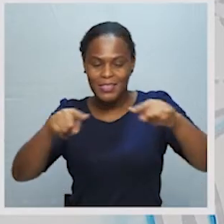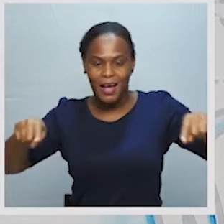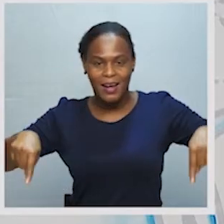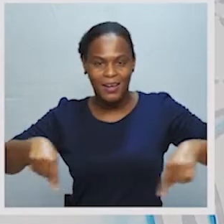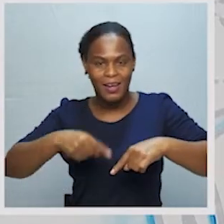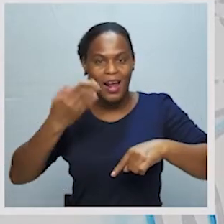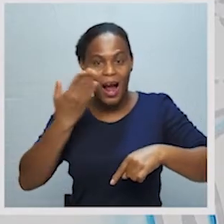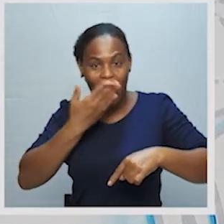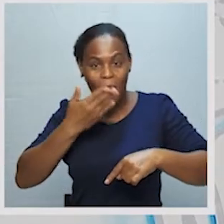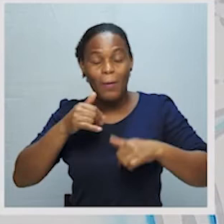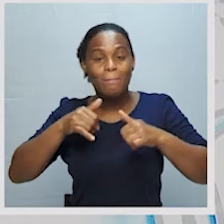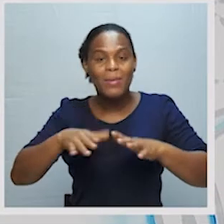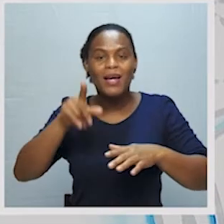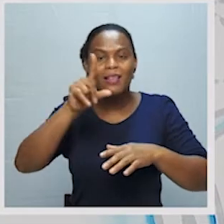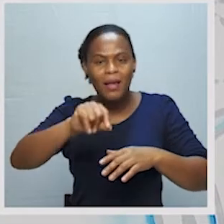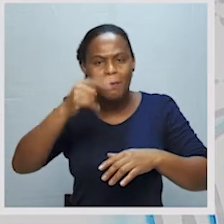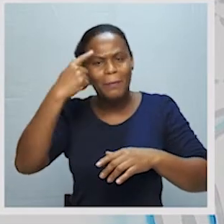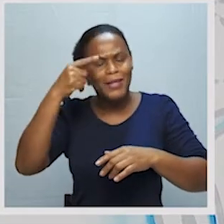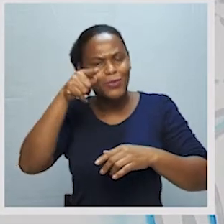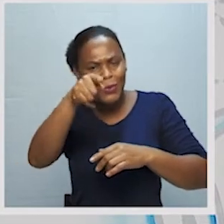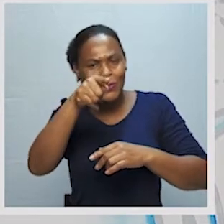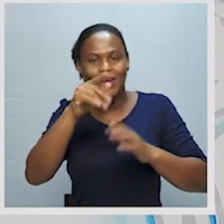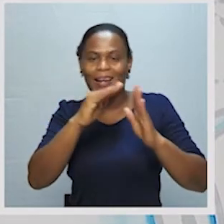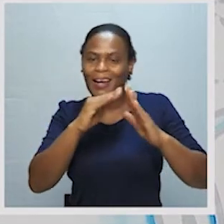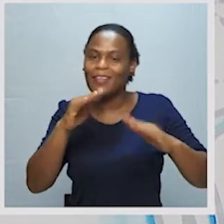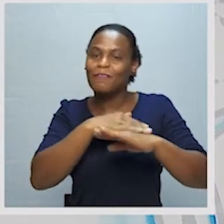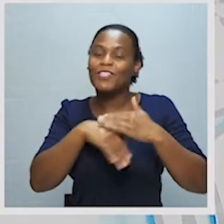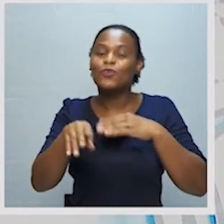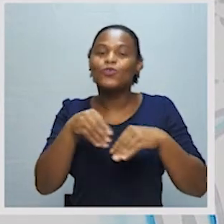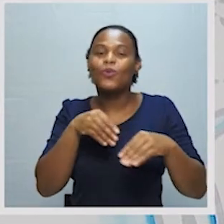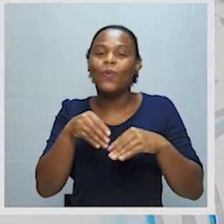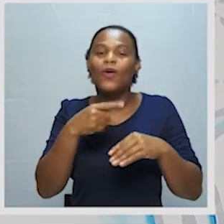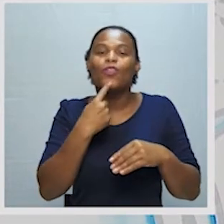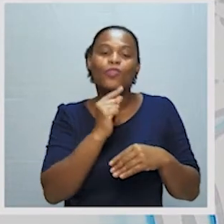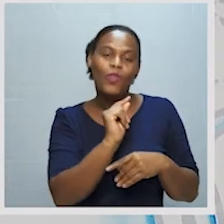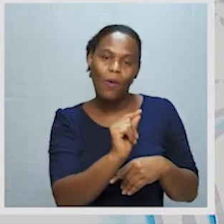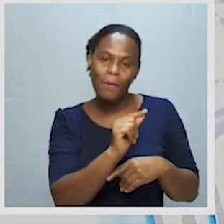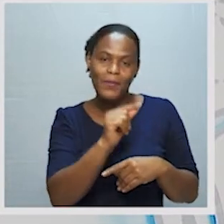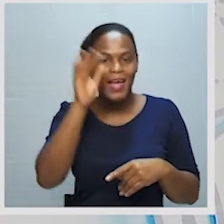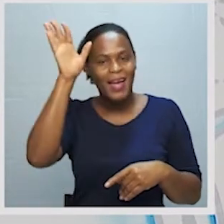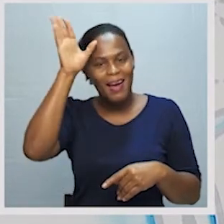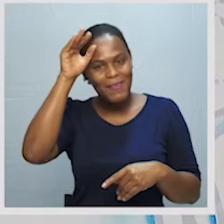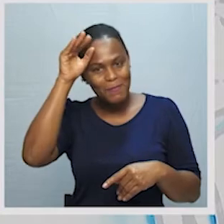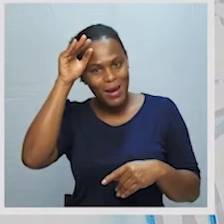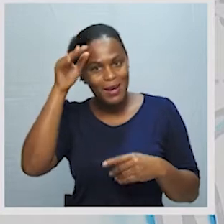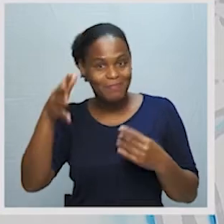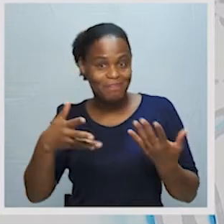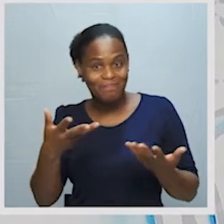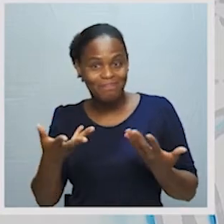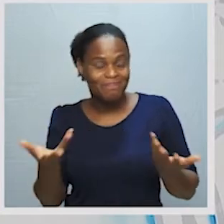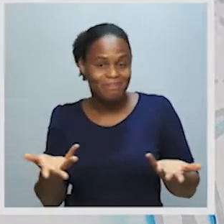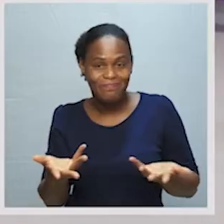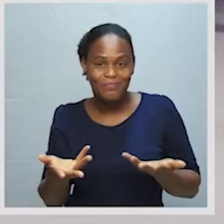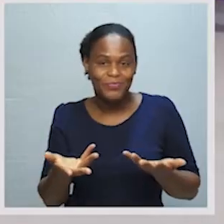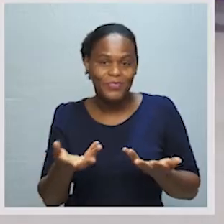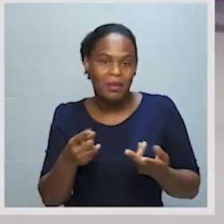na sala de aula, mas também após que estão a fazer lá em casa, que é aquele jogo que tem nomes, animais,